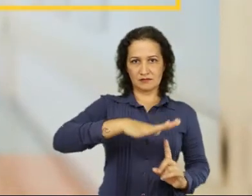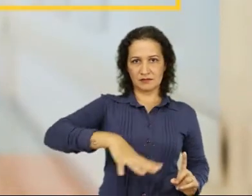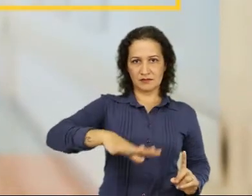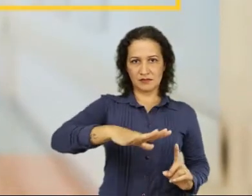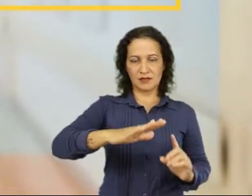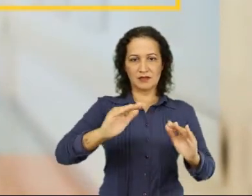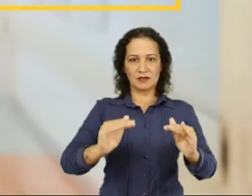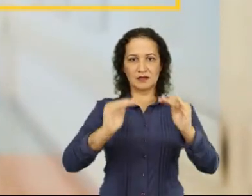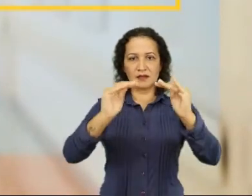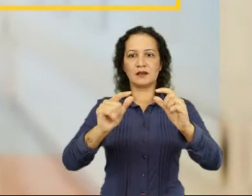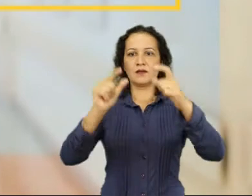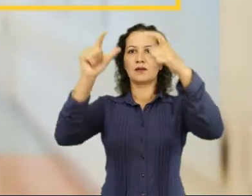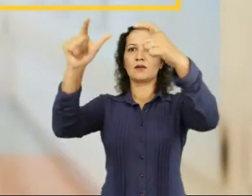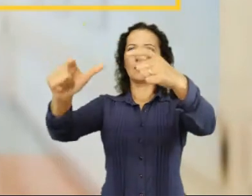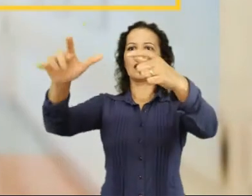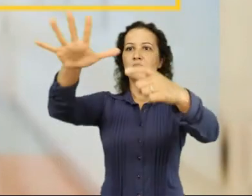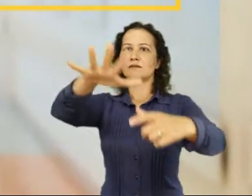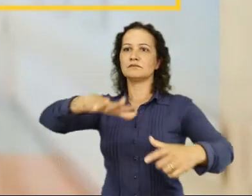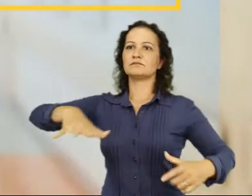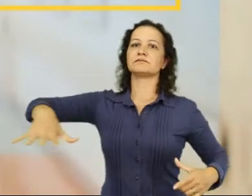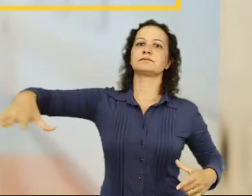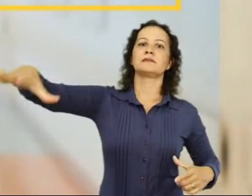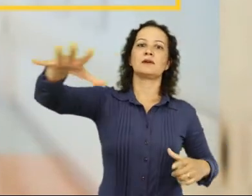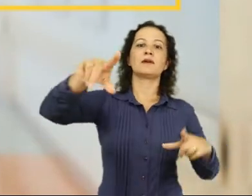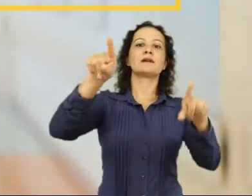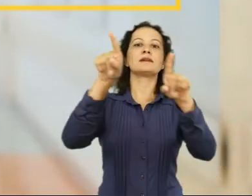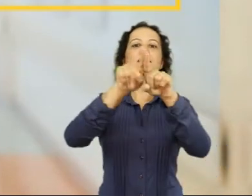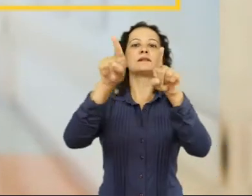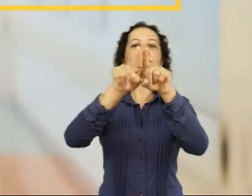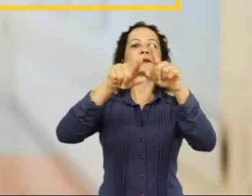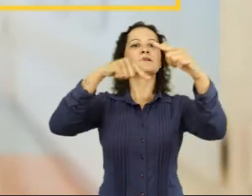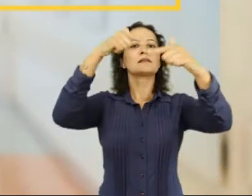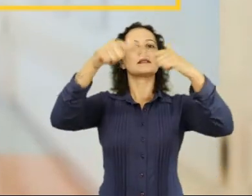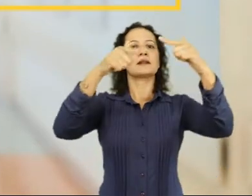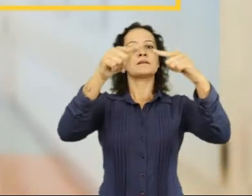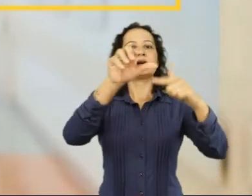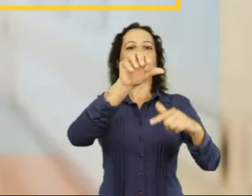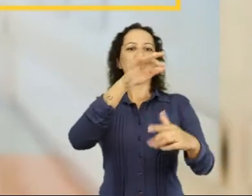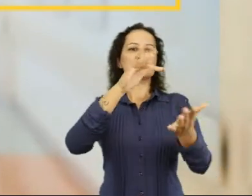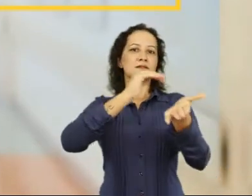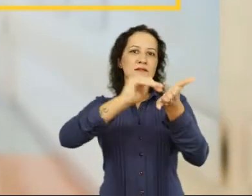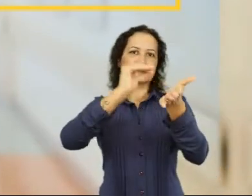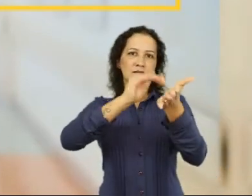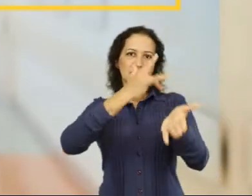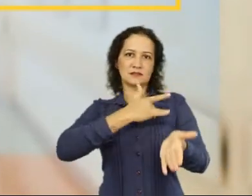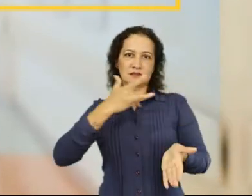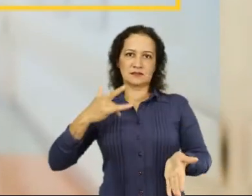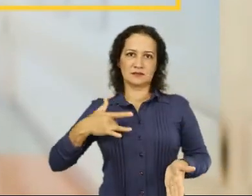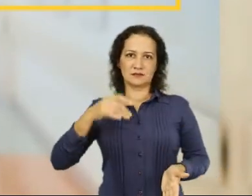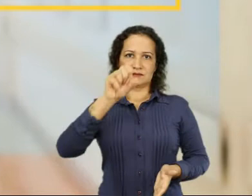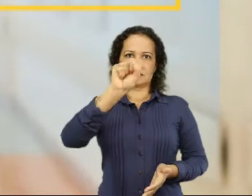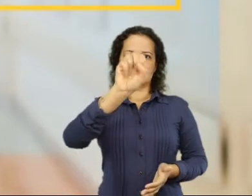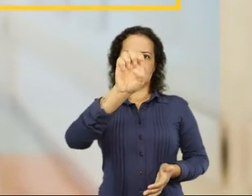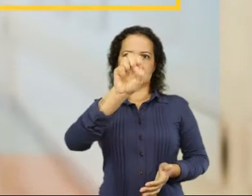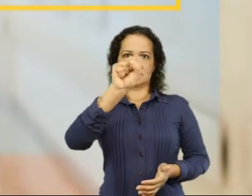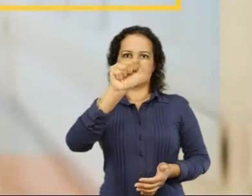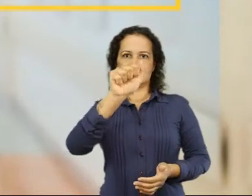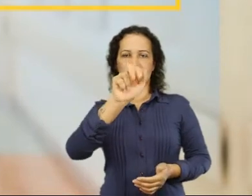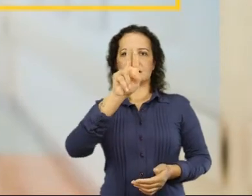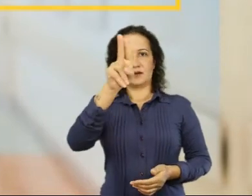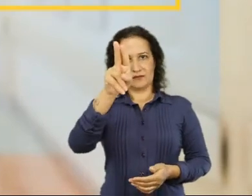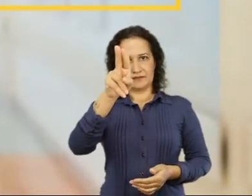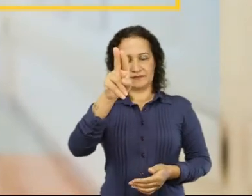o distrito sanitário e o serviço de imunização na CESAL, onde, no sentido ascendente, nós temos